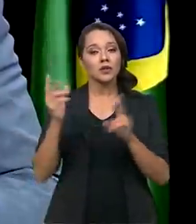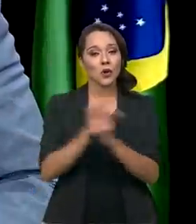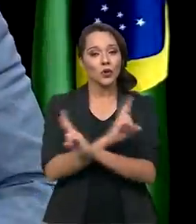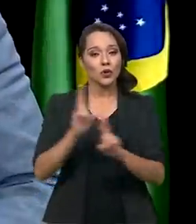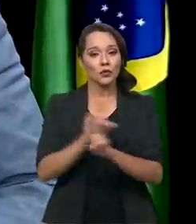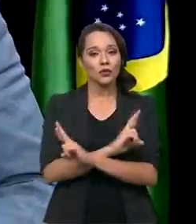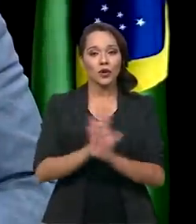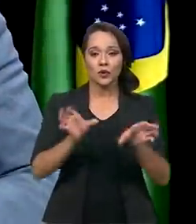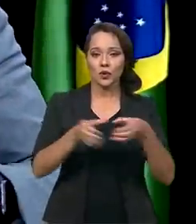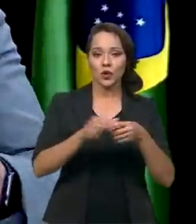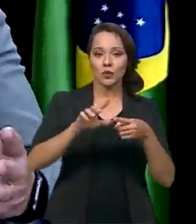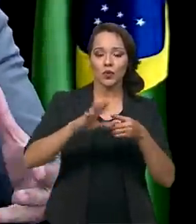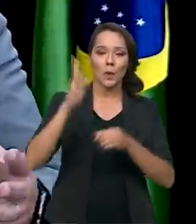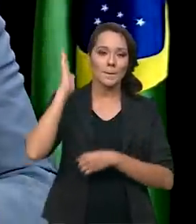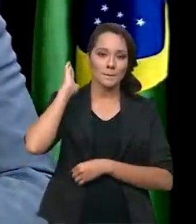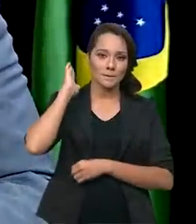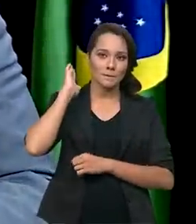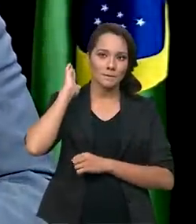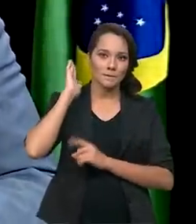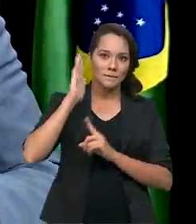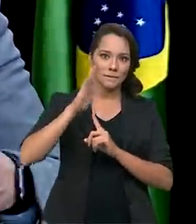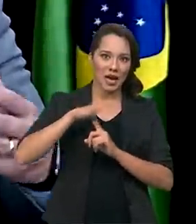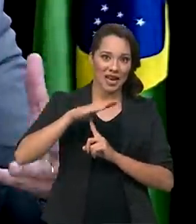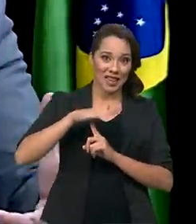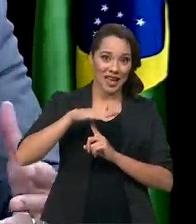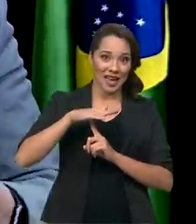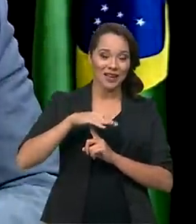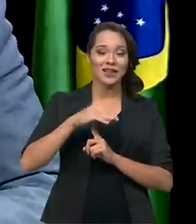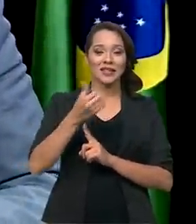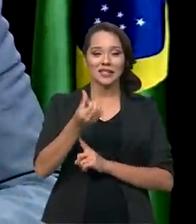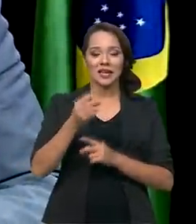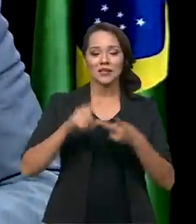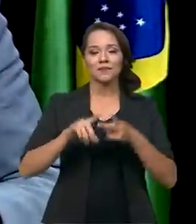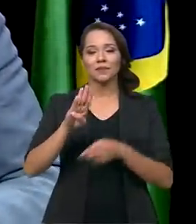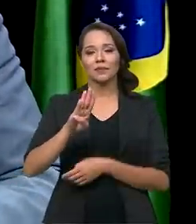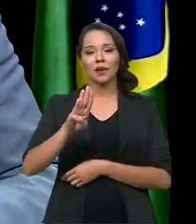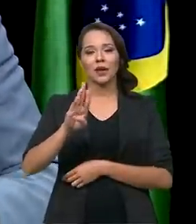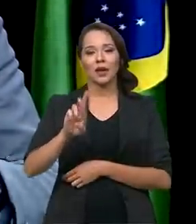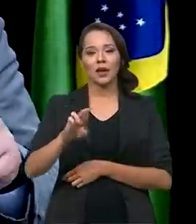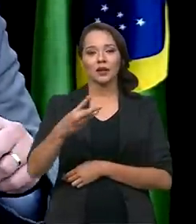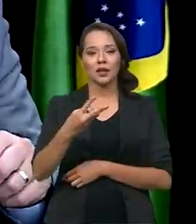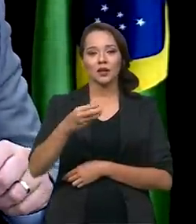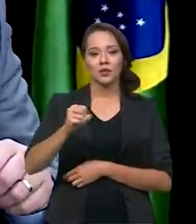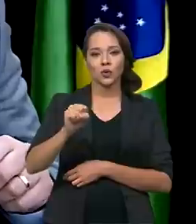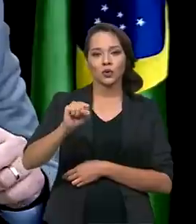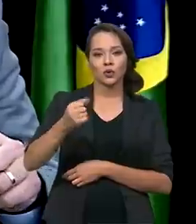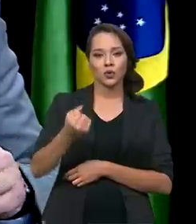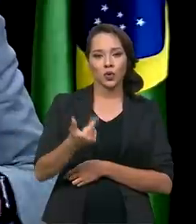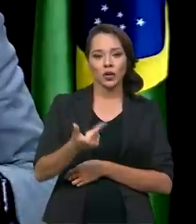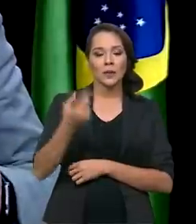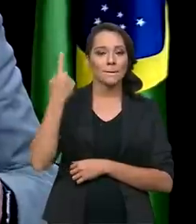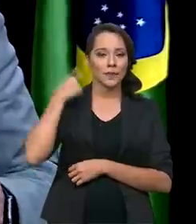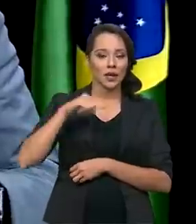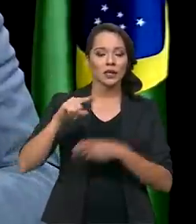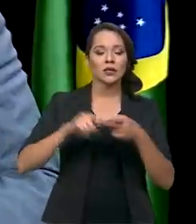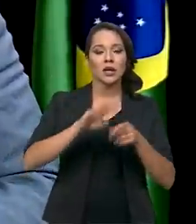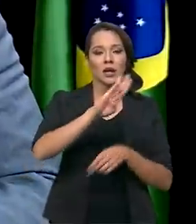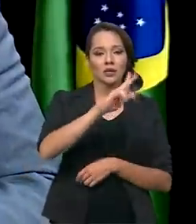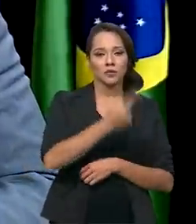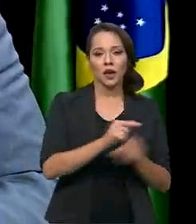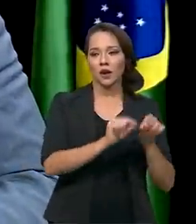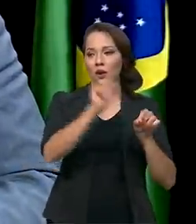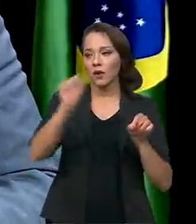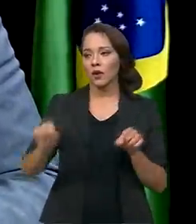do Bloco do Paraná, são 6 lotes de rodovias lá, a BR-381 Minas com a 262 Espírito Santo, que é a ligação de Belo Horizonte